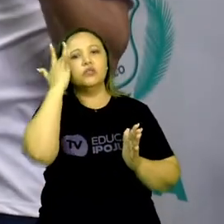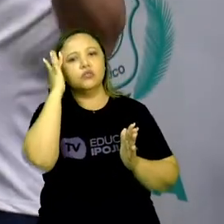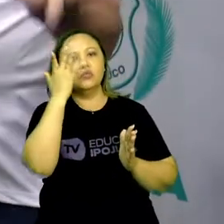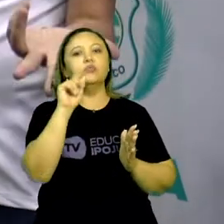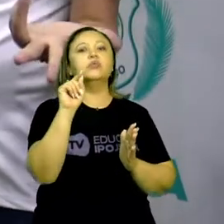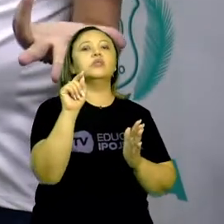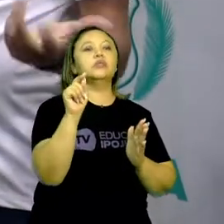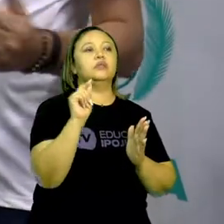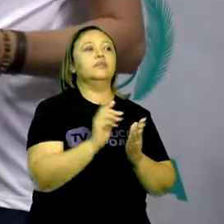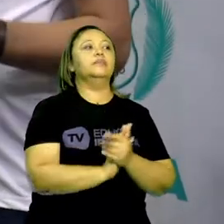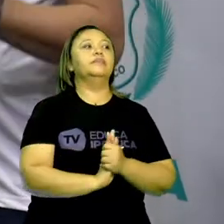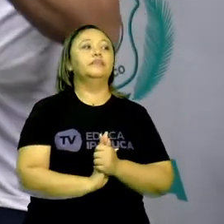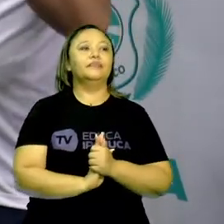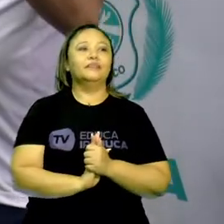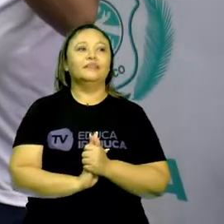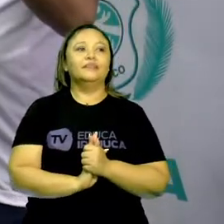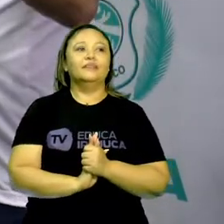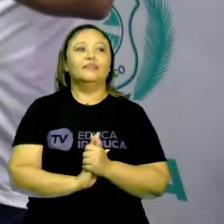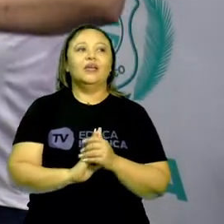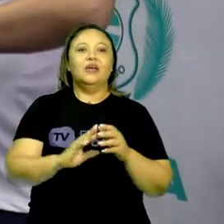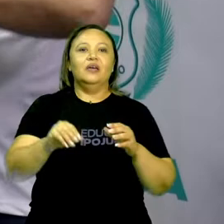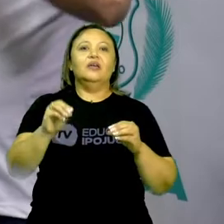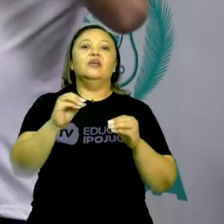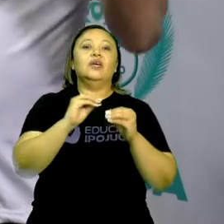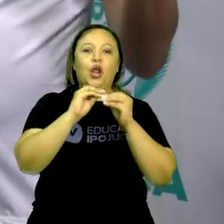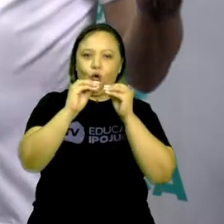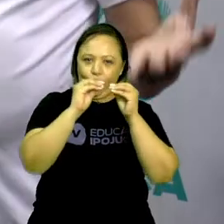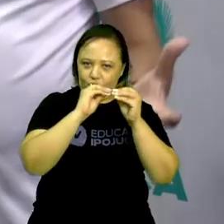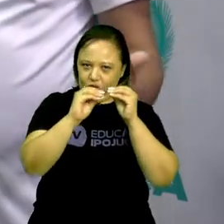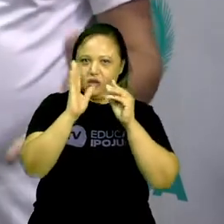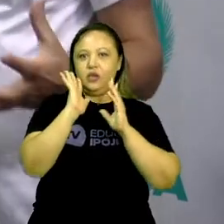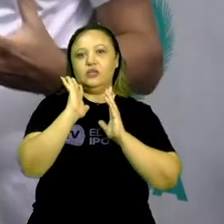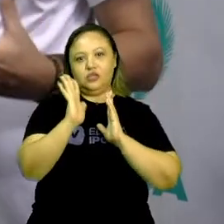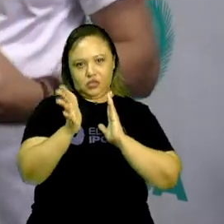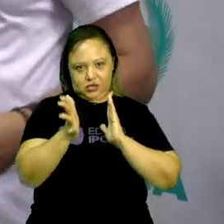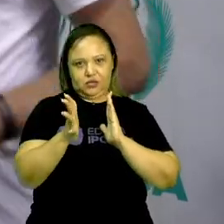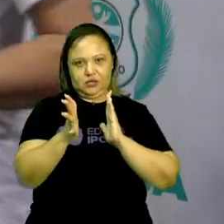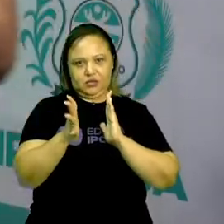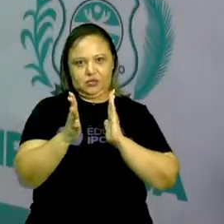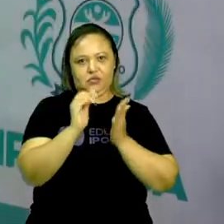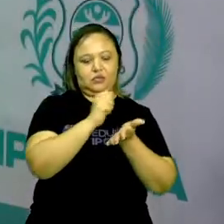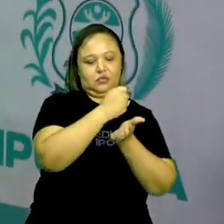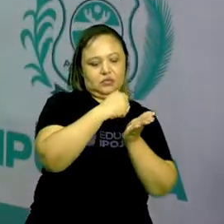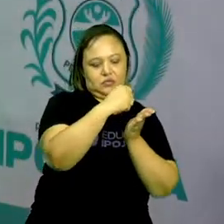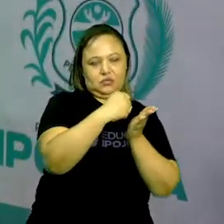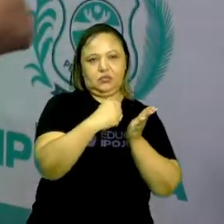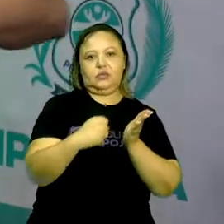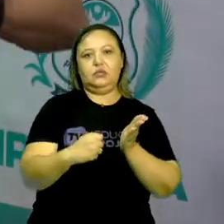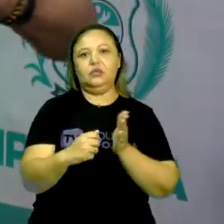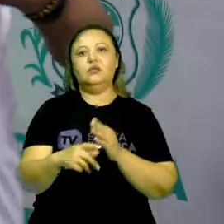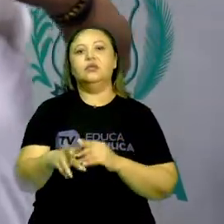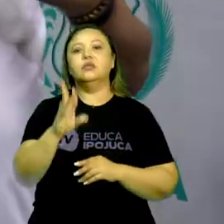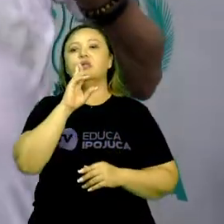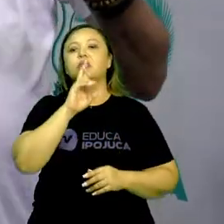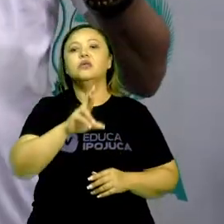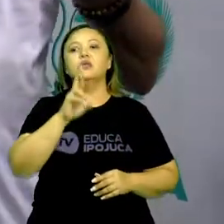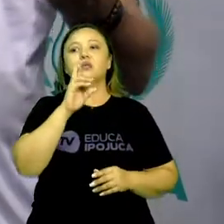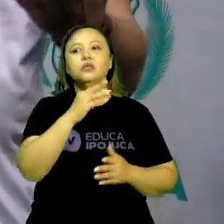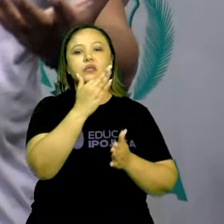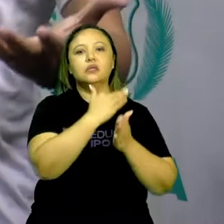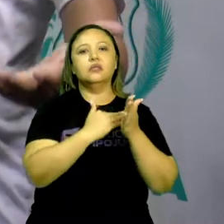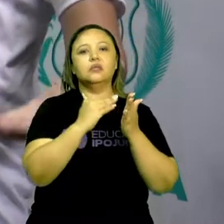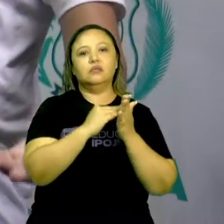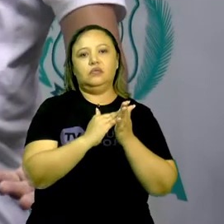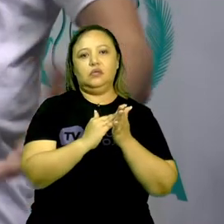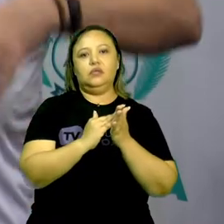você sabia antes? Eu não sabia. Faça um resumo dessa aula, bem bacana, responda essas 2 perguntas, leve para o seu professor, para a sua